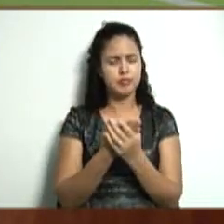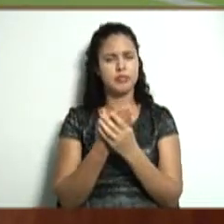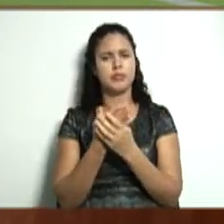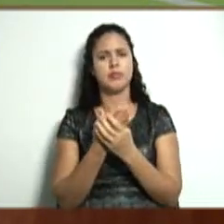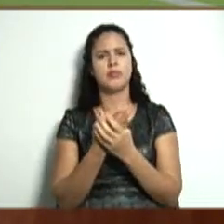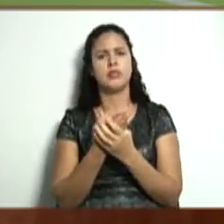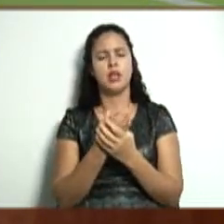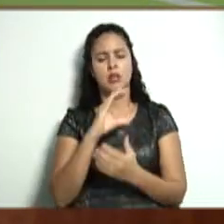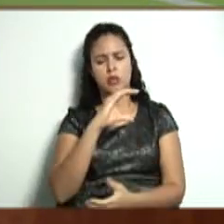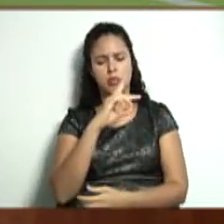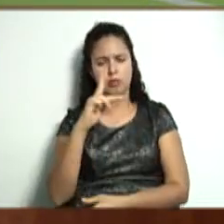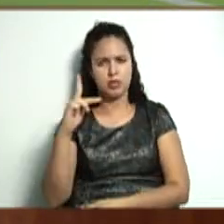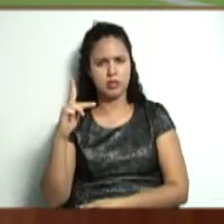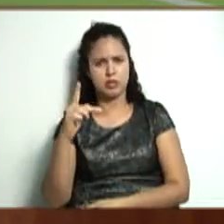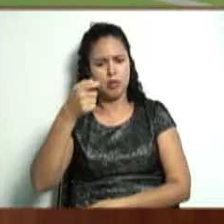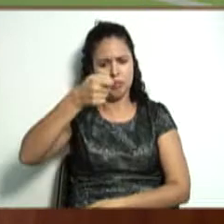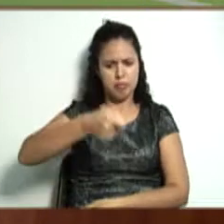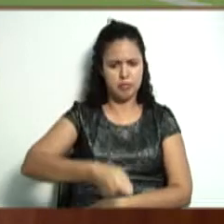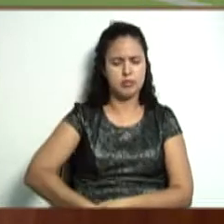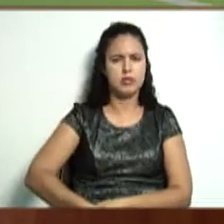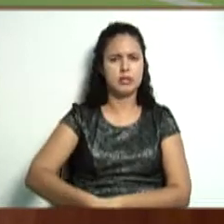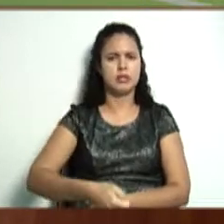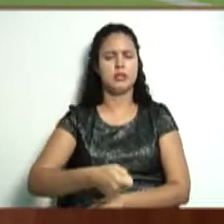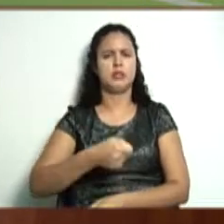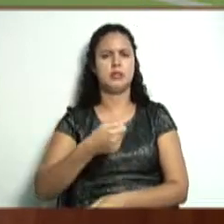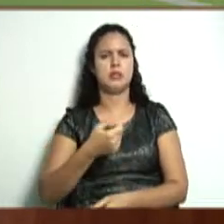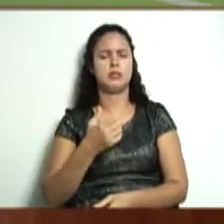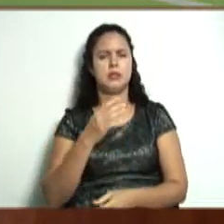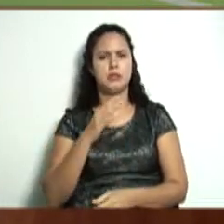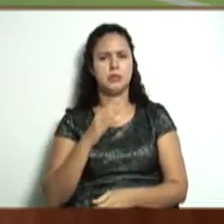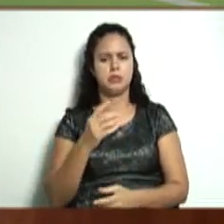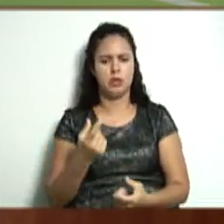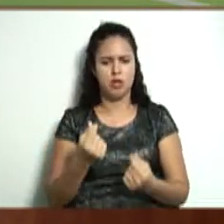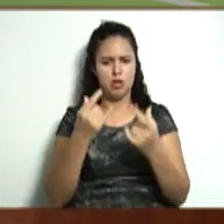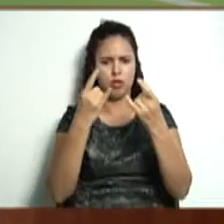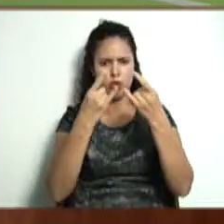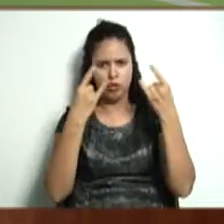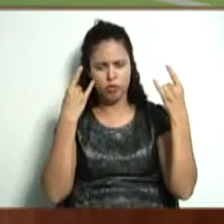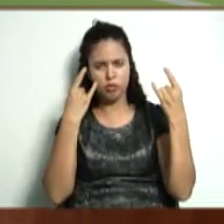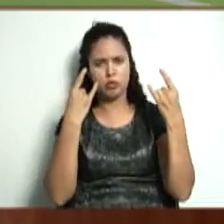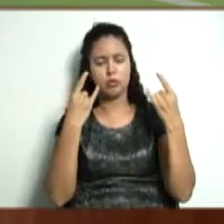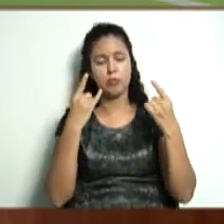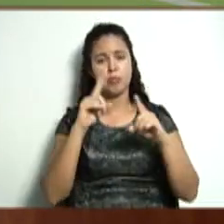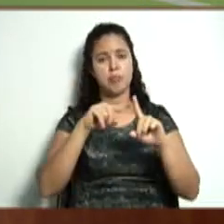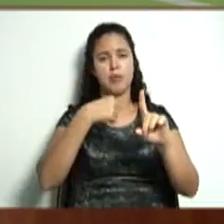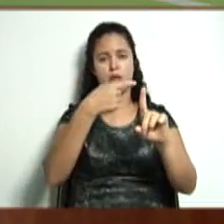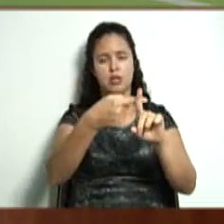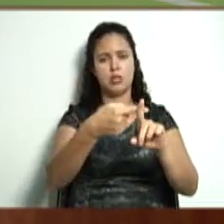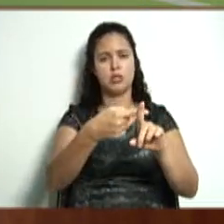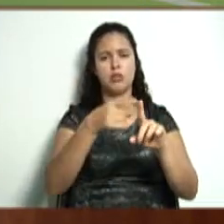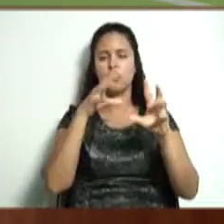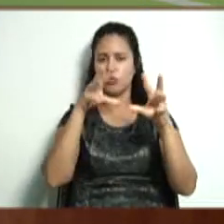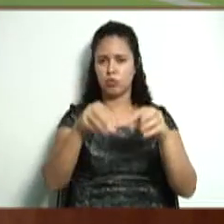não têm essa obrigação de ter lucro, mas